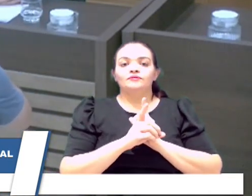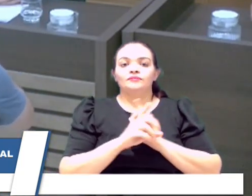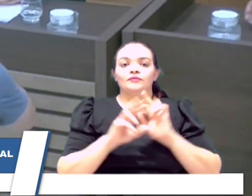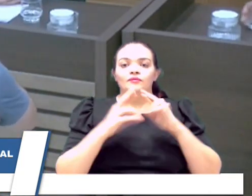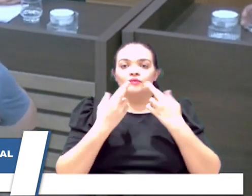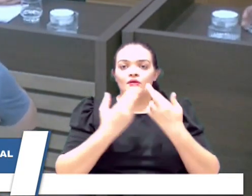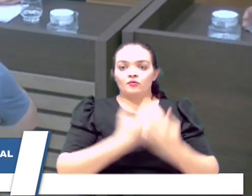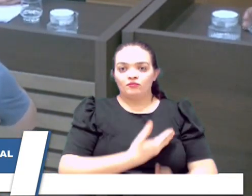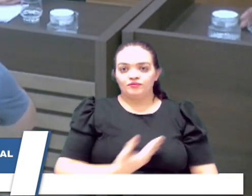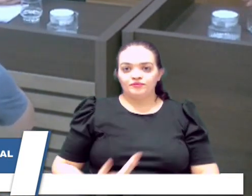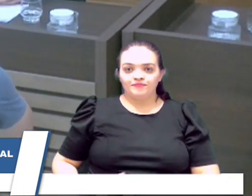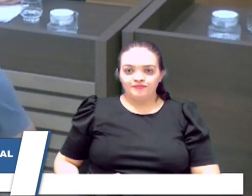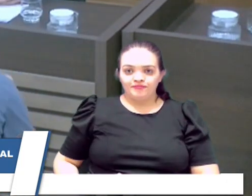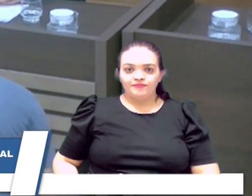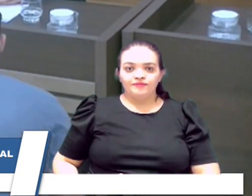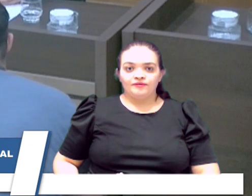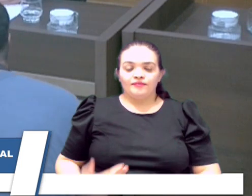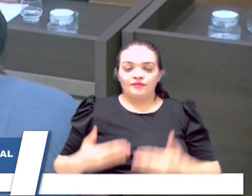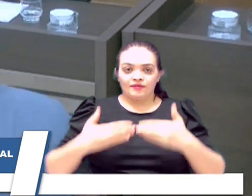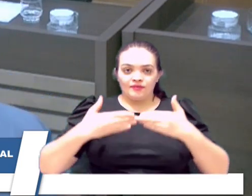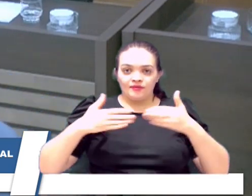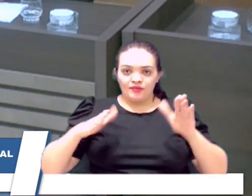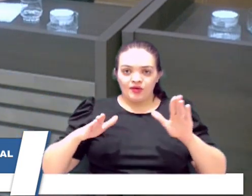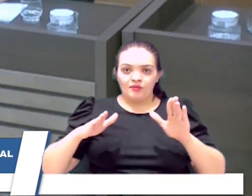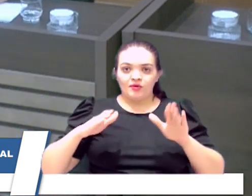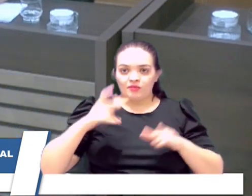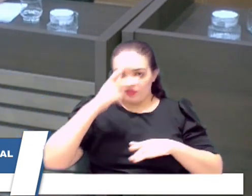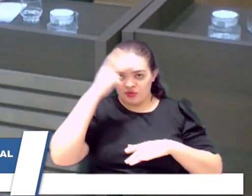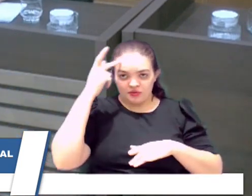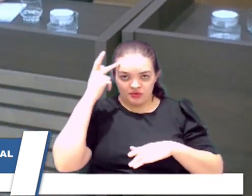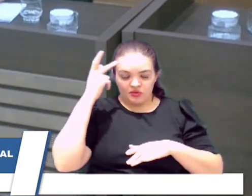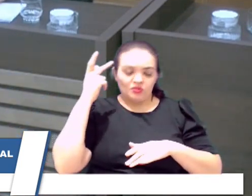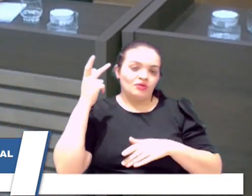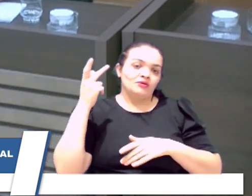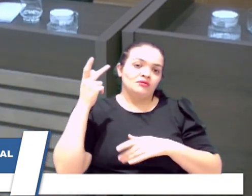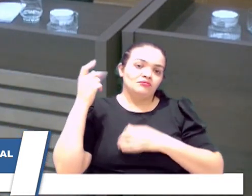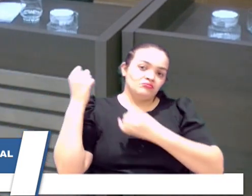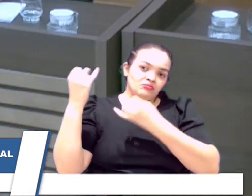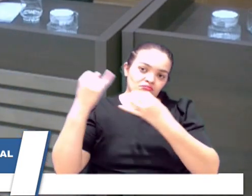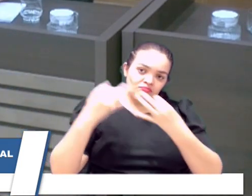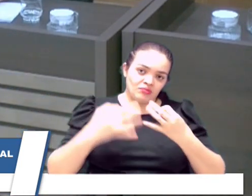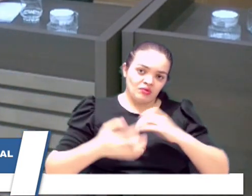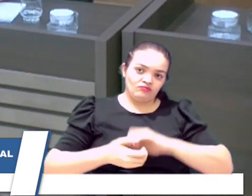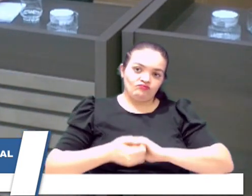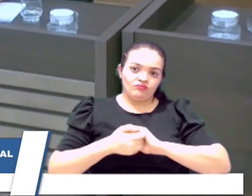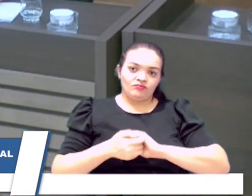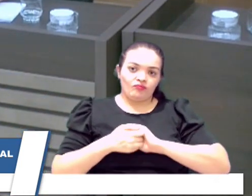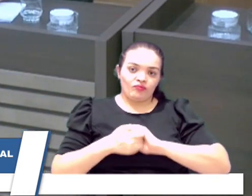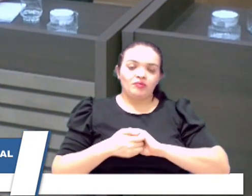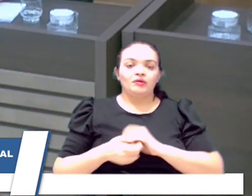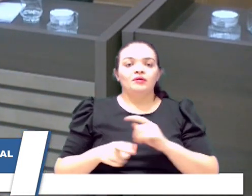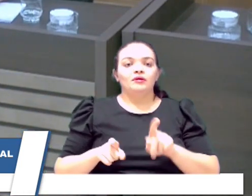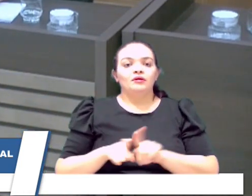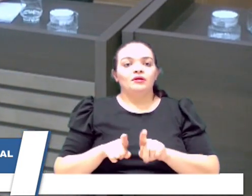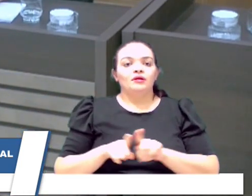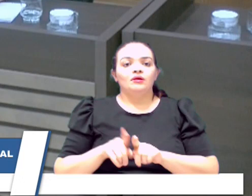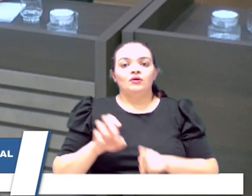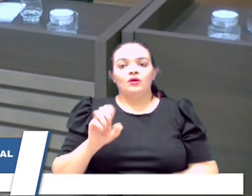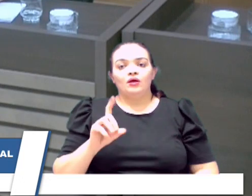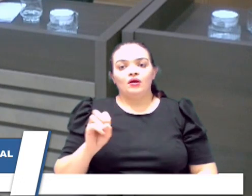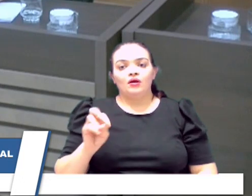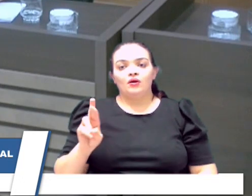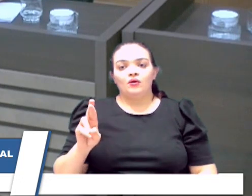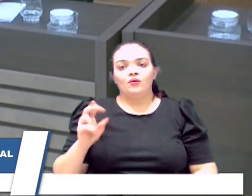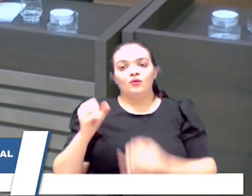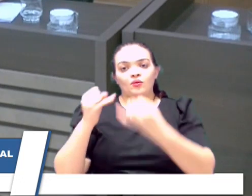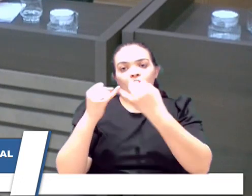pública. Nós já abrimos para que as autoridades fizessem suas saudações. O Enor vai falar um